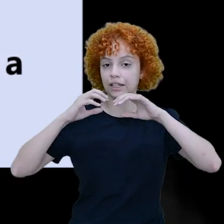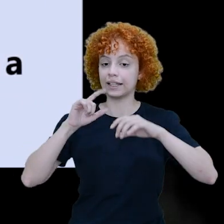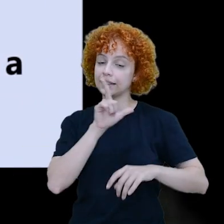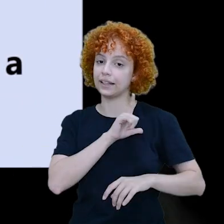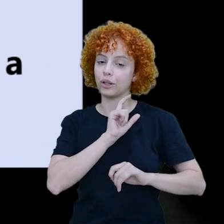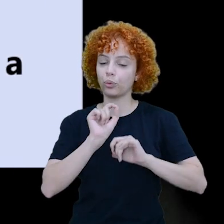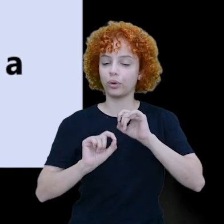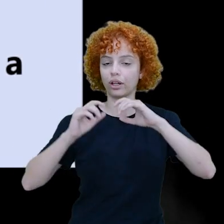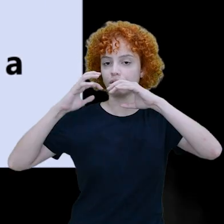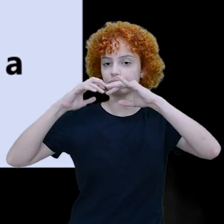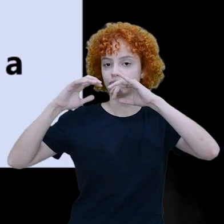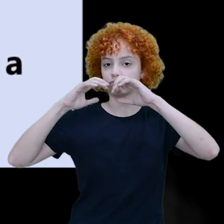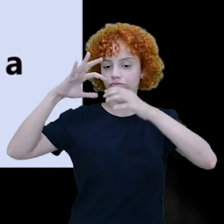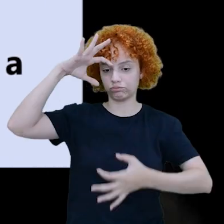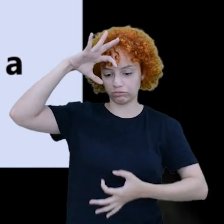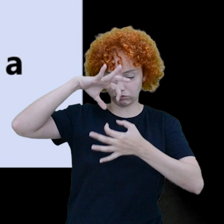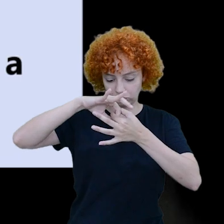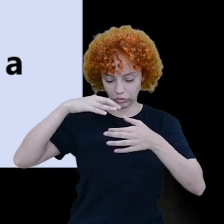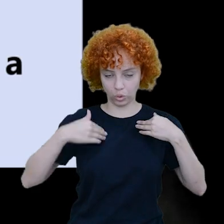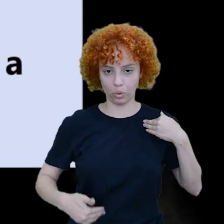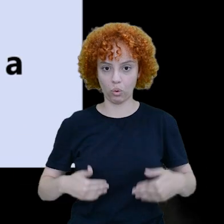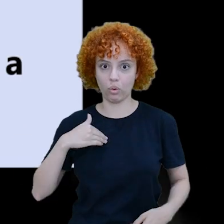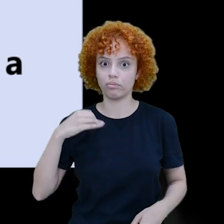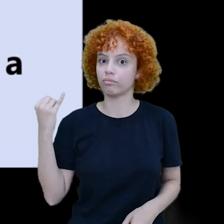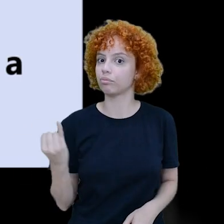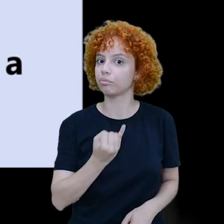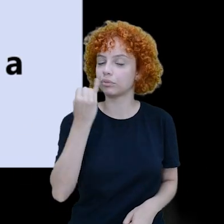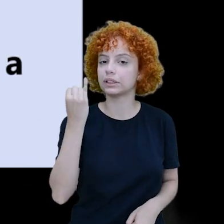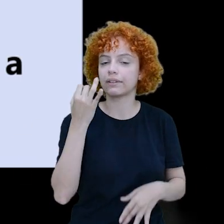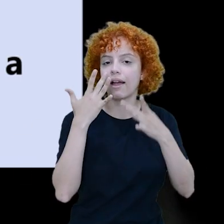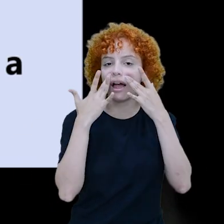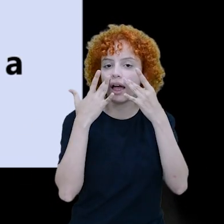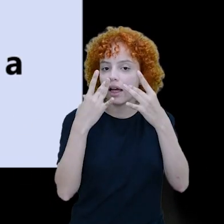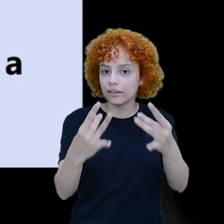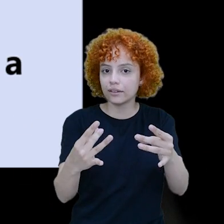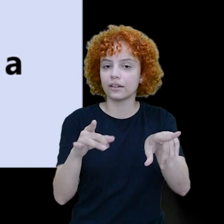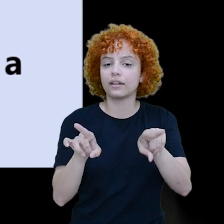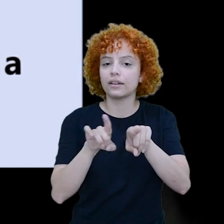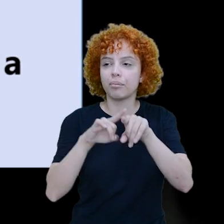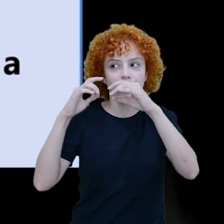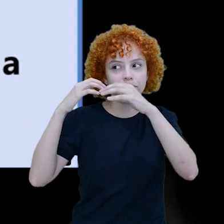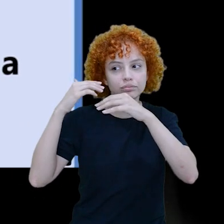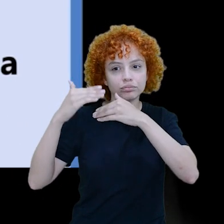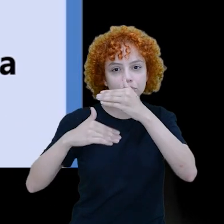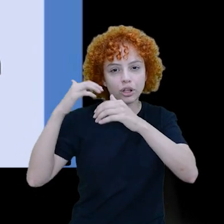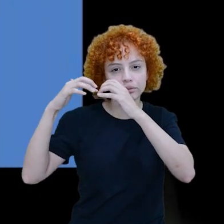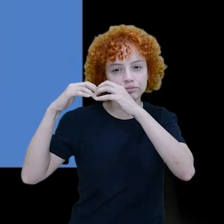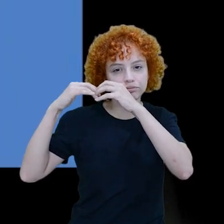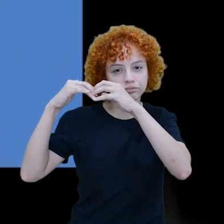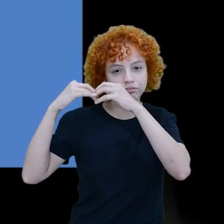seja, ela integra corpo e mente e é muito importante para a atenção e a cognição.